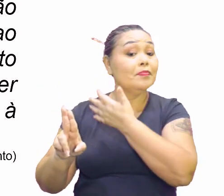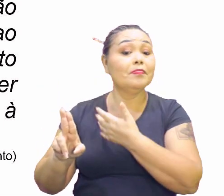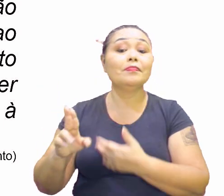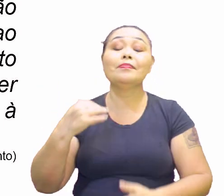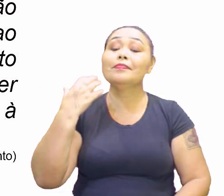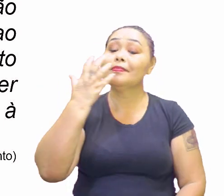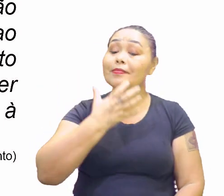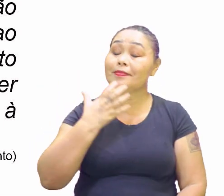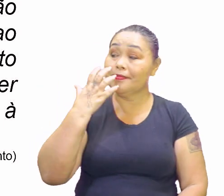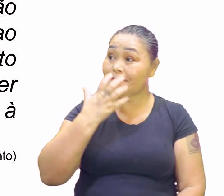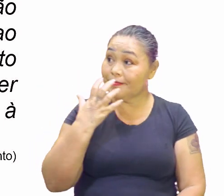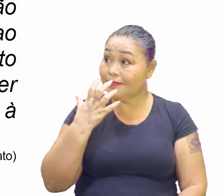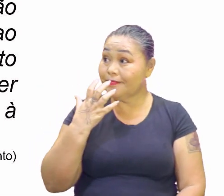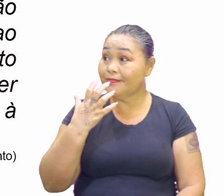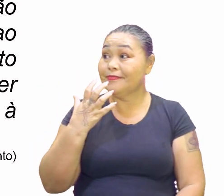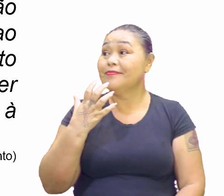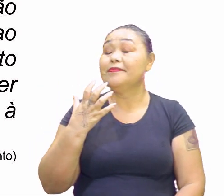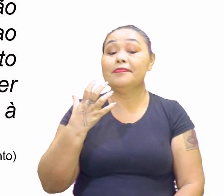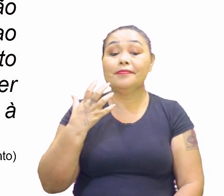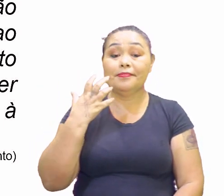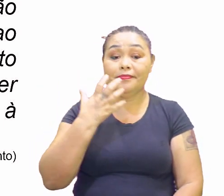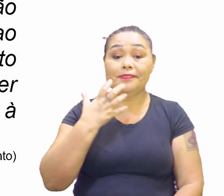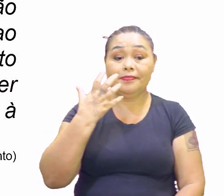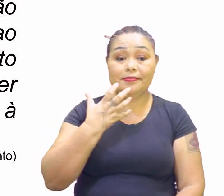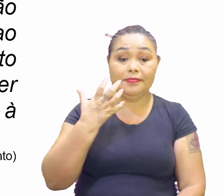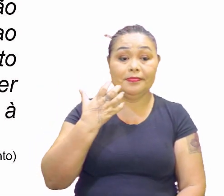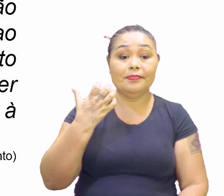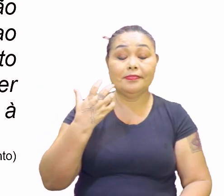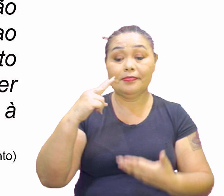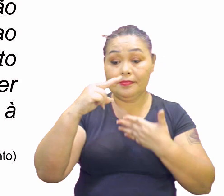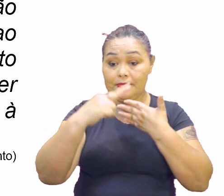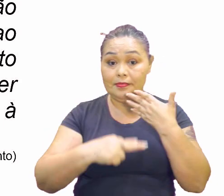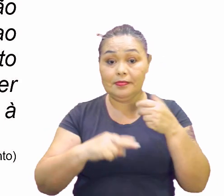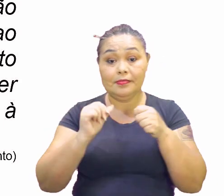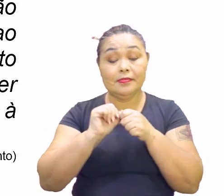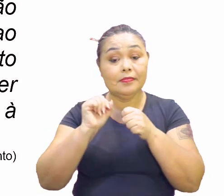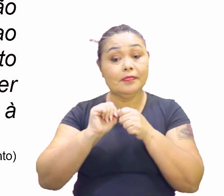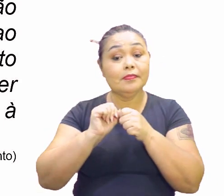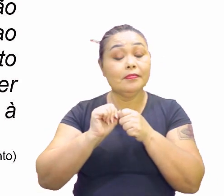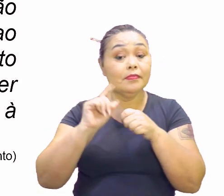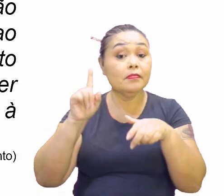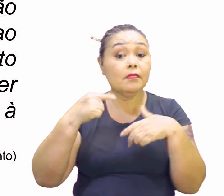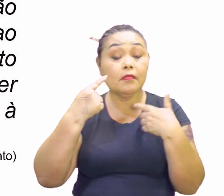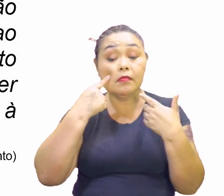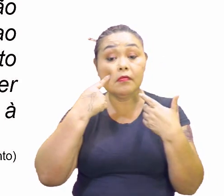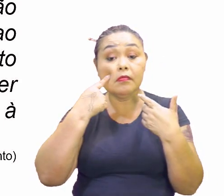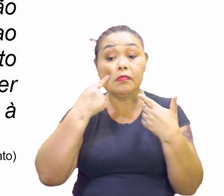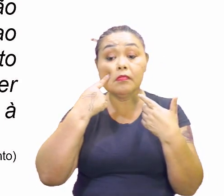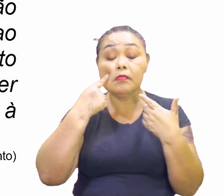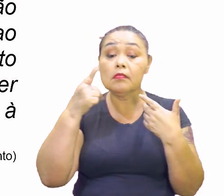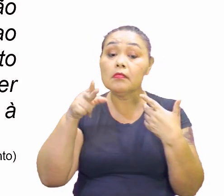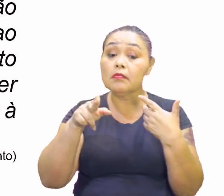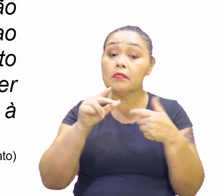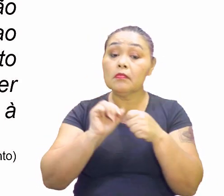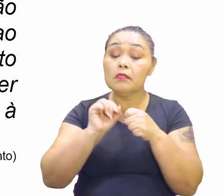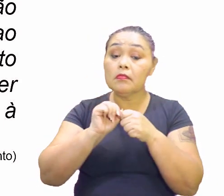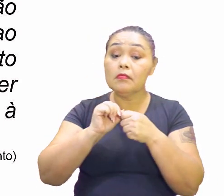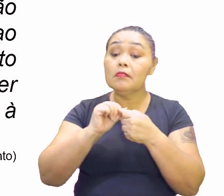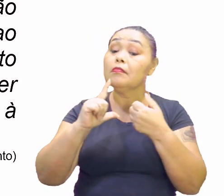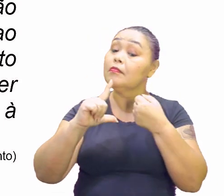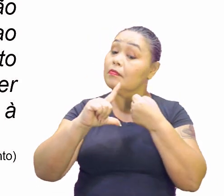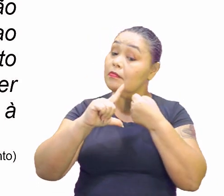a música, que ele citou a música invisível, e ainda citou, né, o